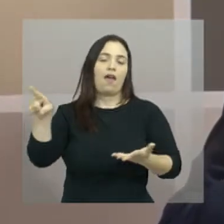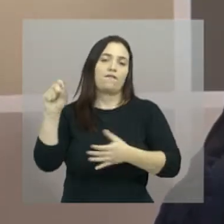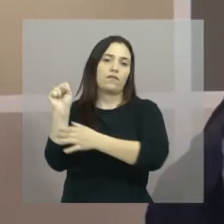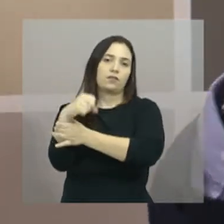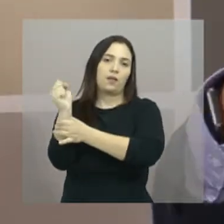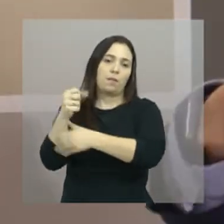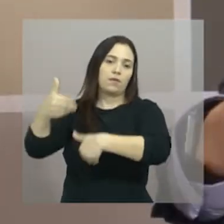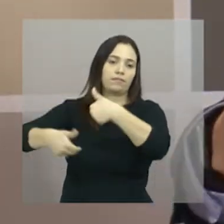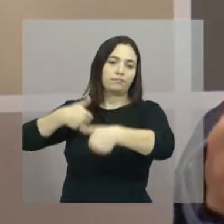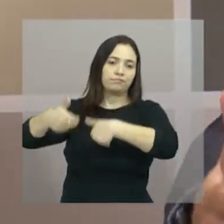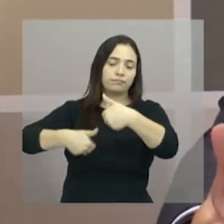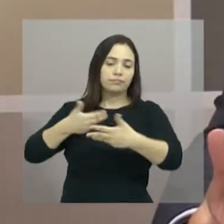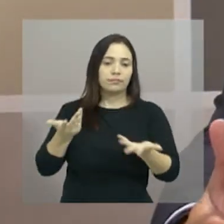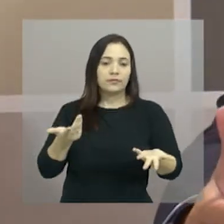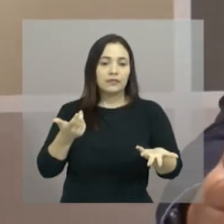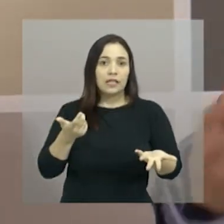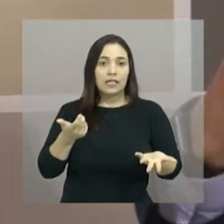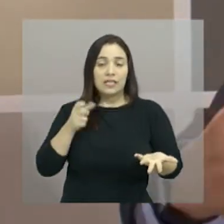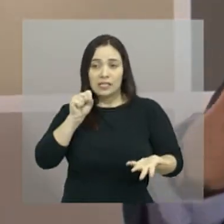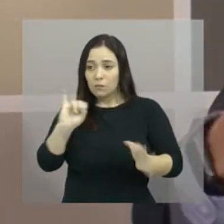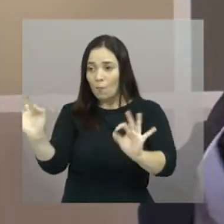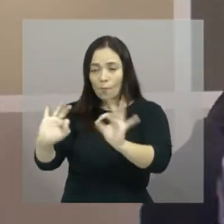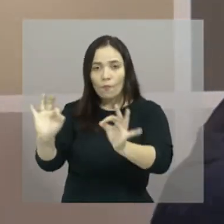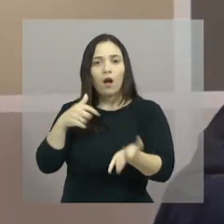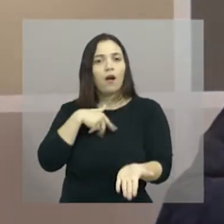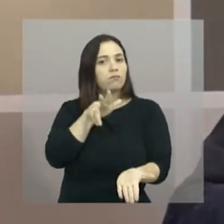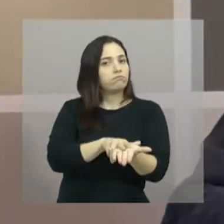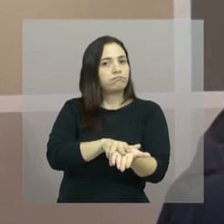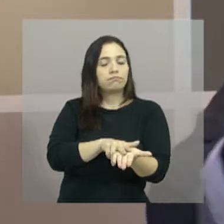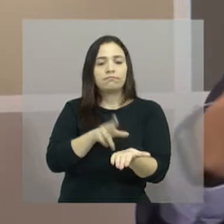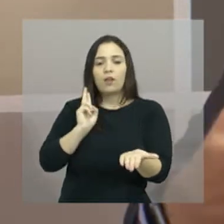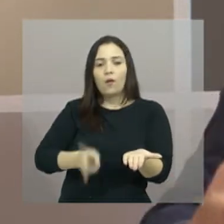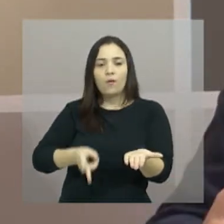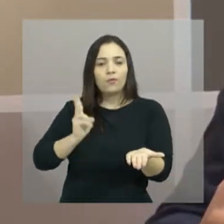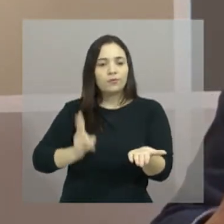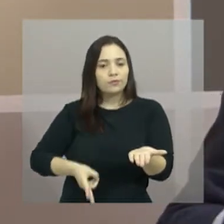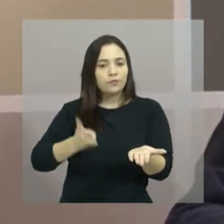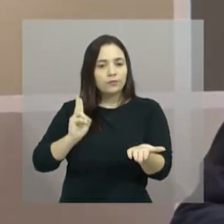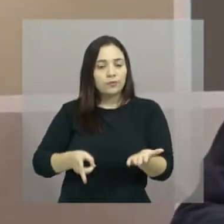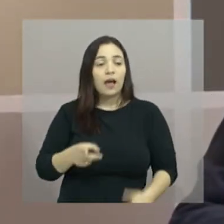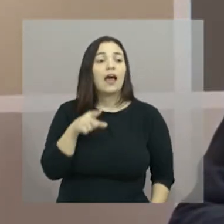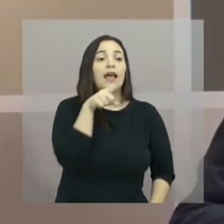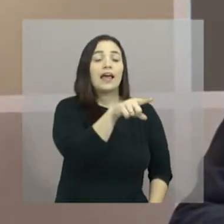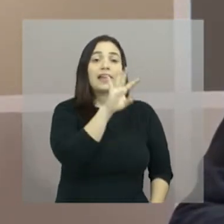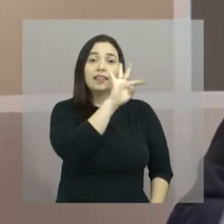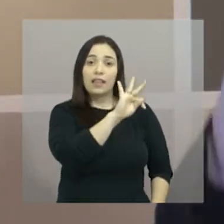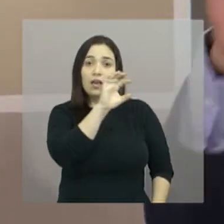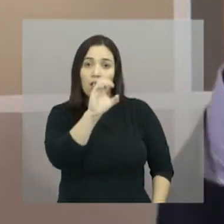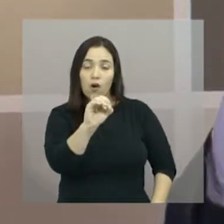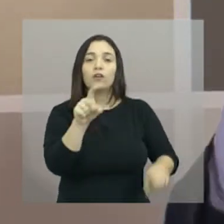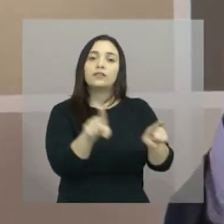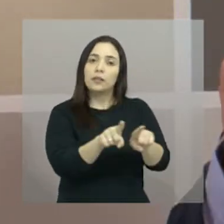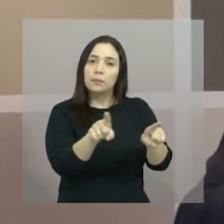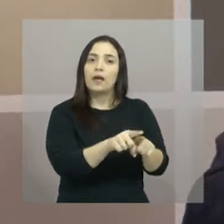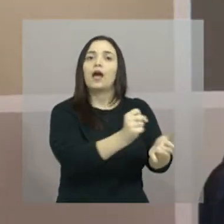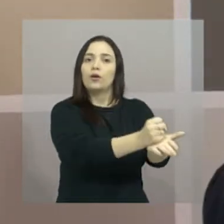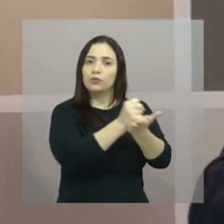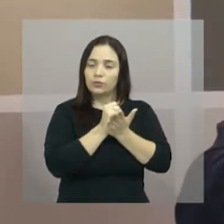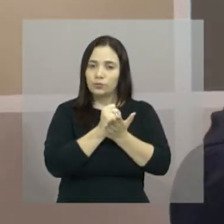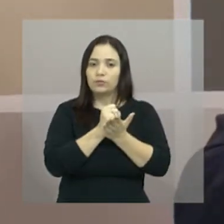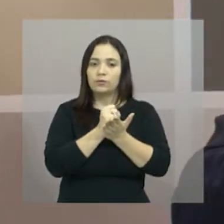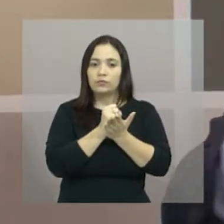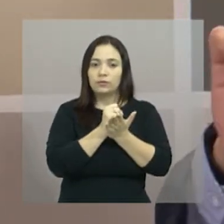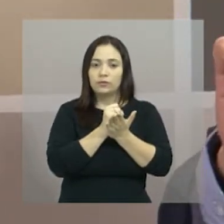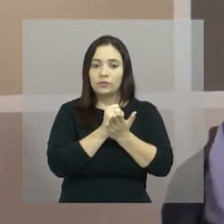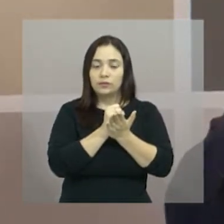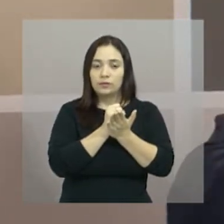vai fazer ele voltar para o trabalho, para a atividade laboral, o terapeuta ocupacional. Só aí, se você pegar